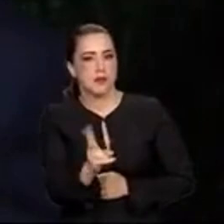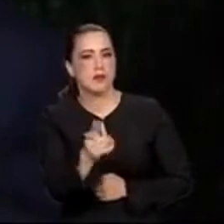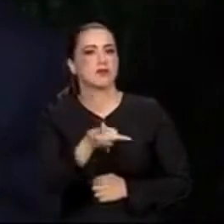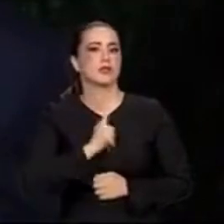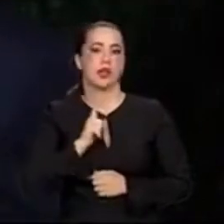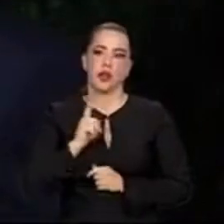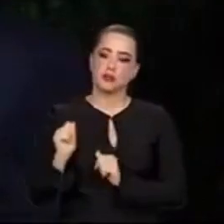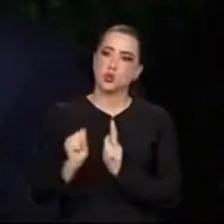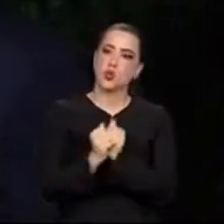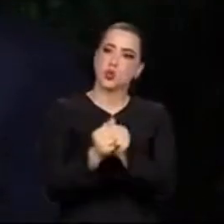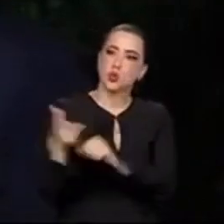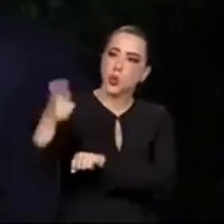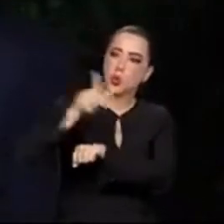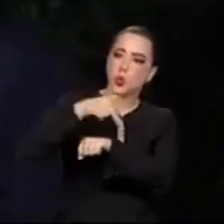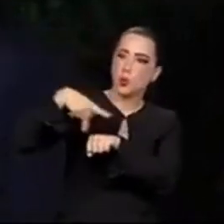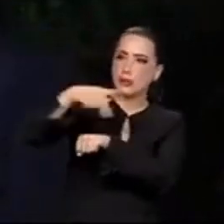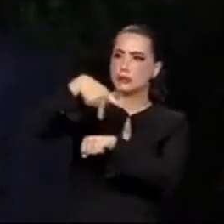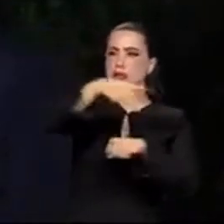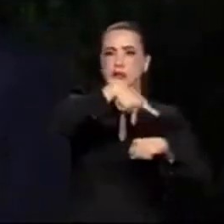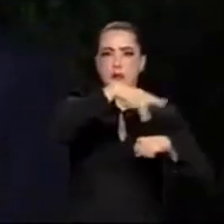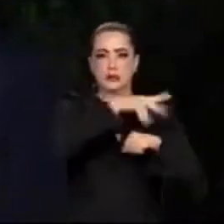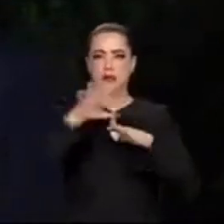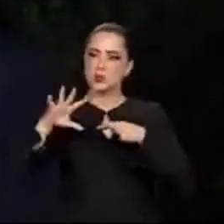junto com outros países